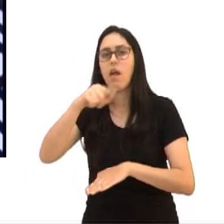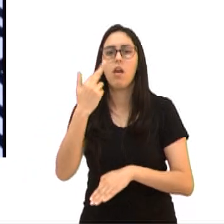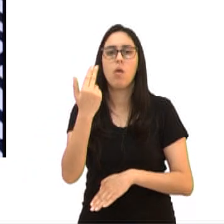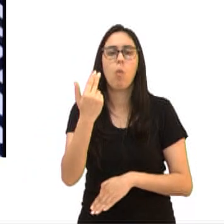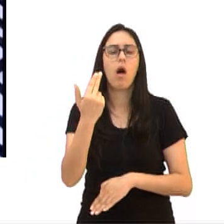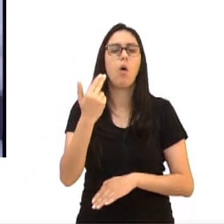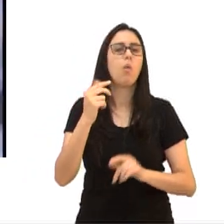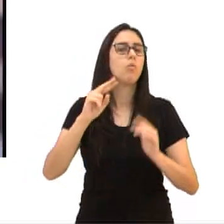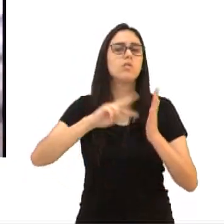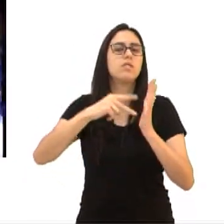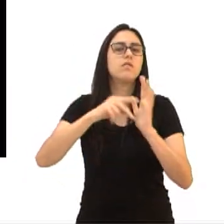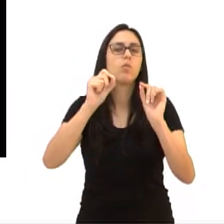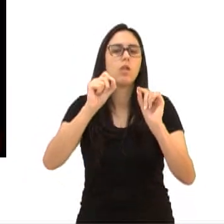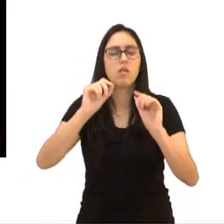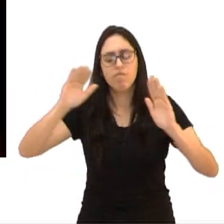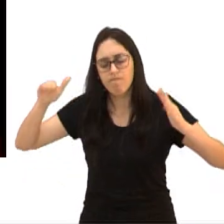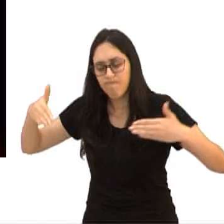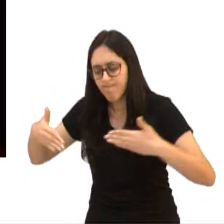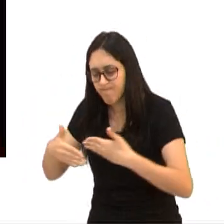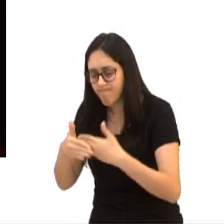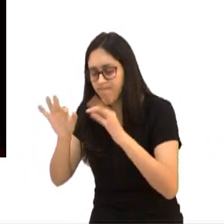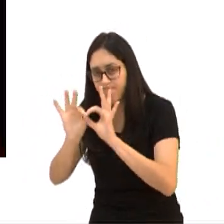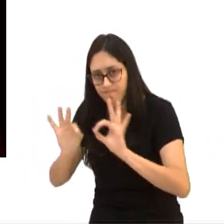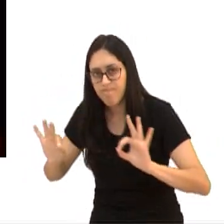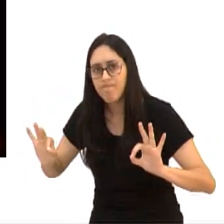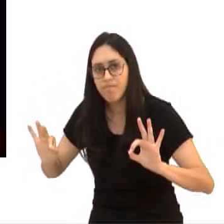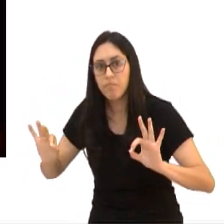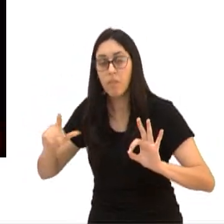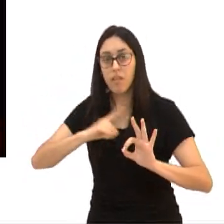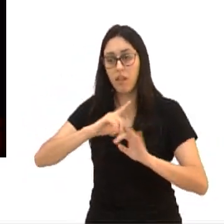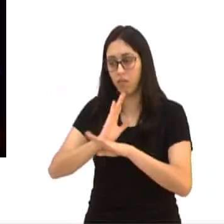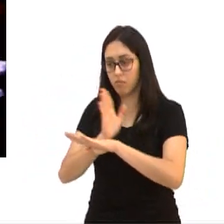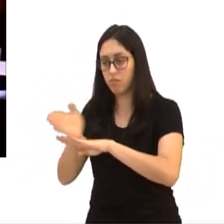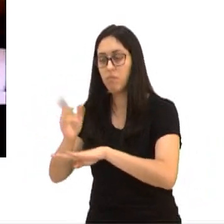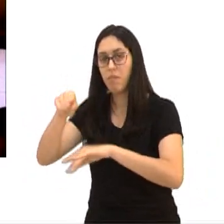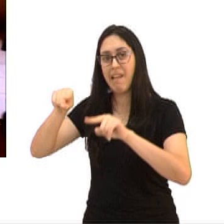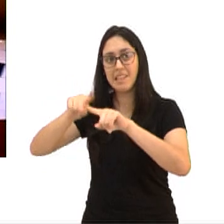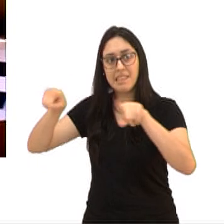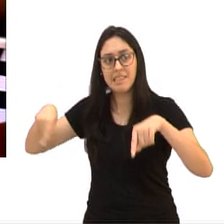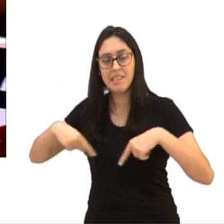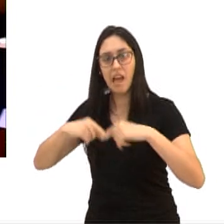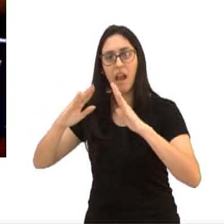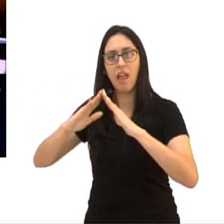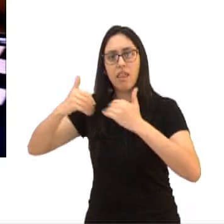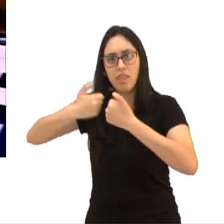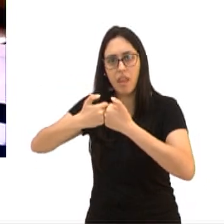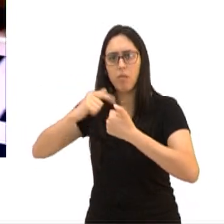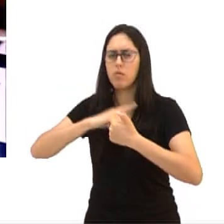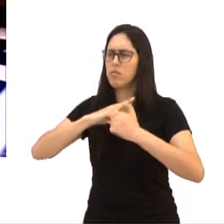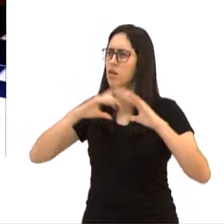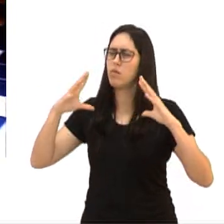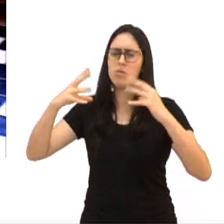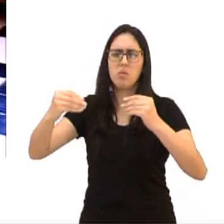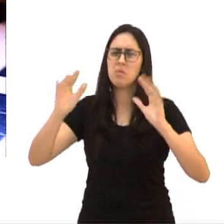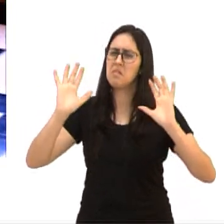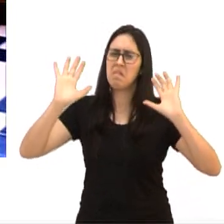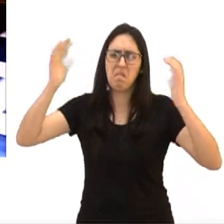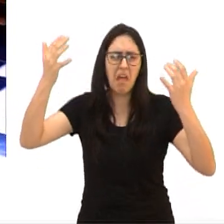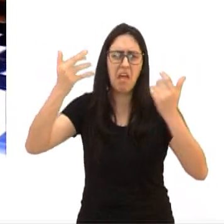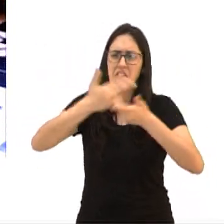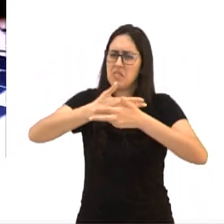ajuda a desenvolver a humildade. Essa é a sala do templo, onde acontecem todas as cerimônias e